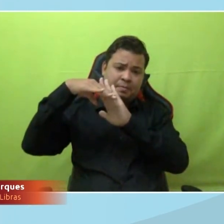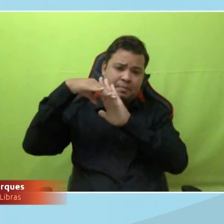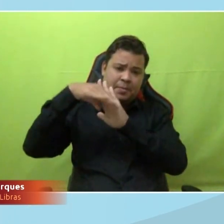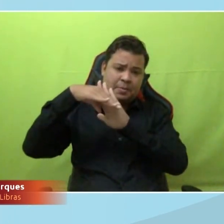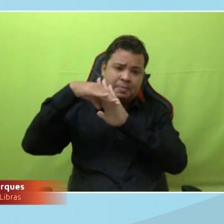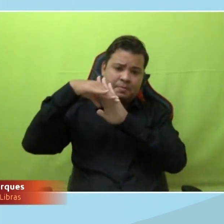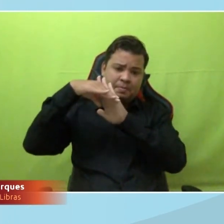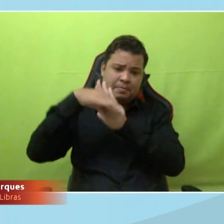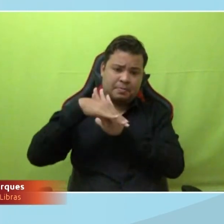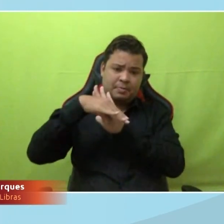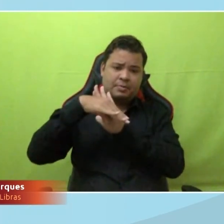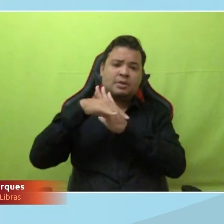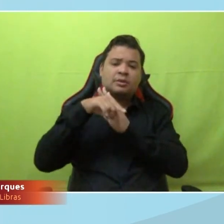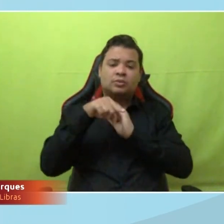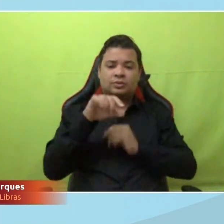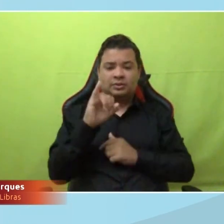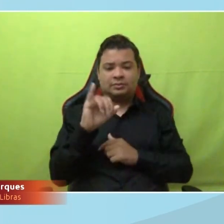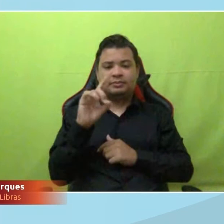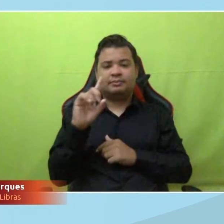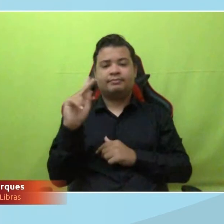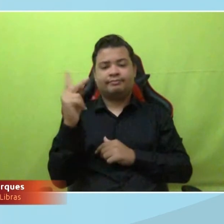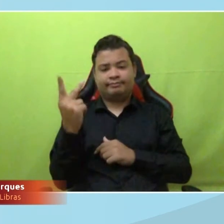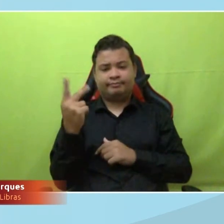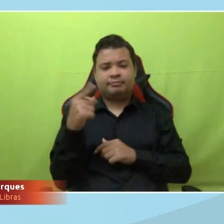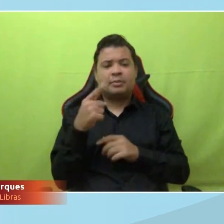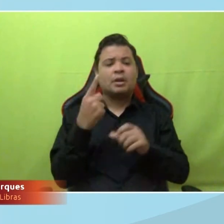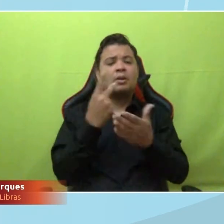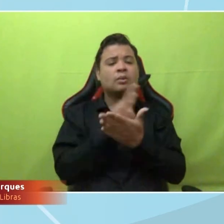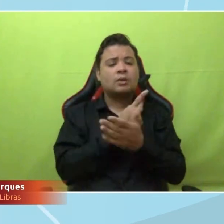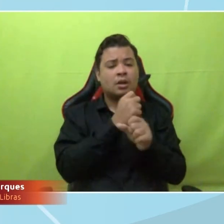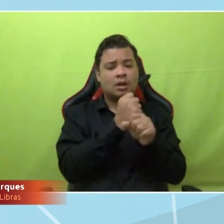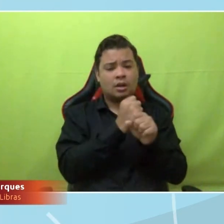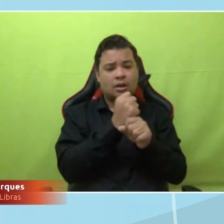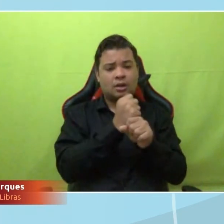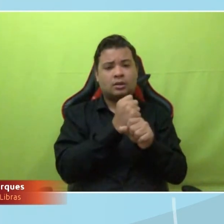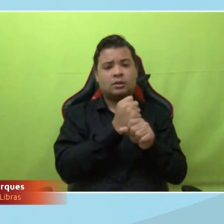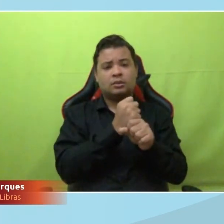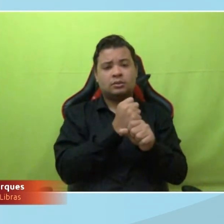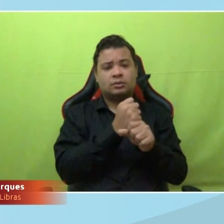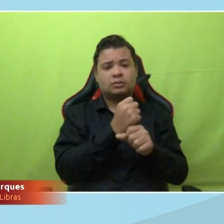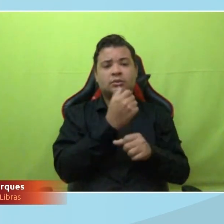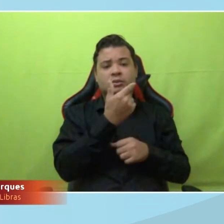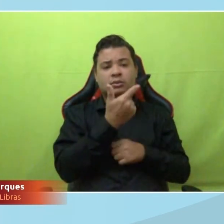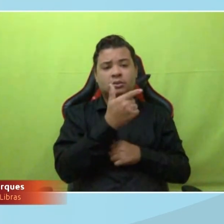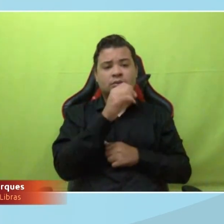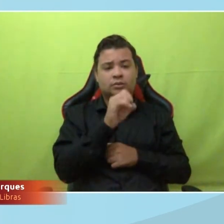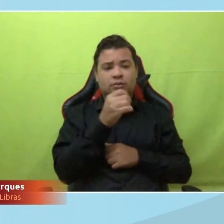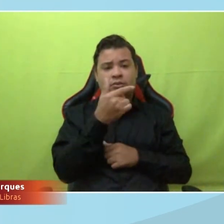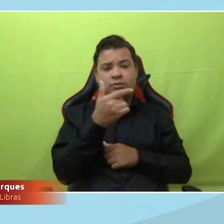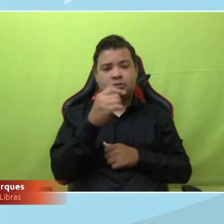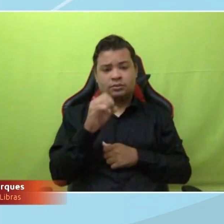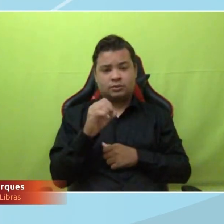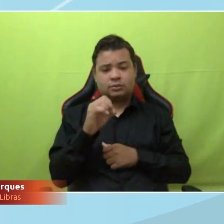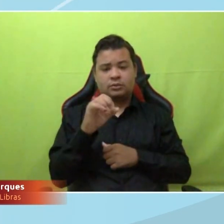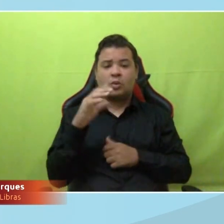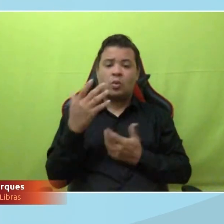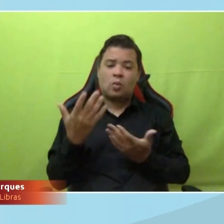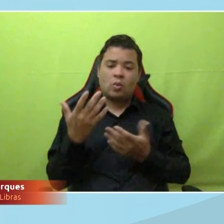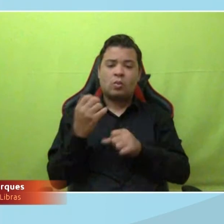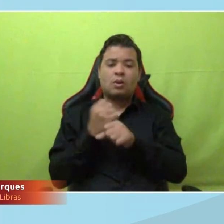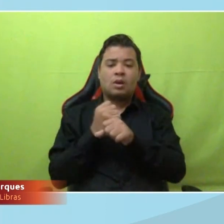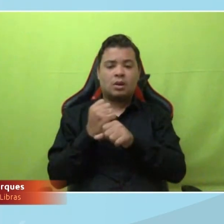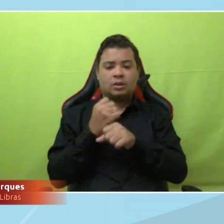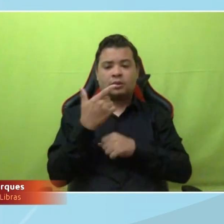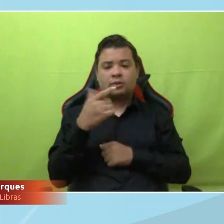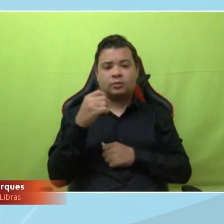de Desenvolvimento Humano, tanto em 2020, ou, na verdade, em 2020 ou em 2021,